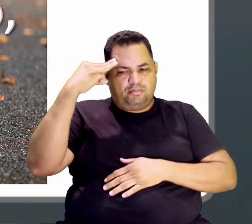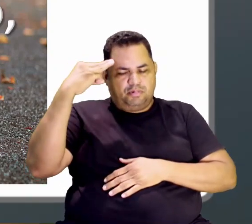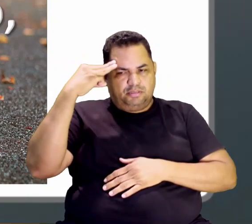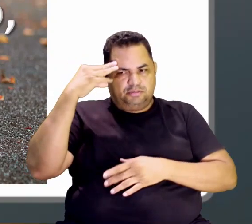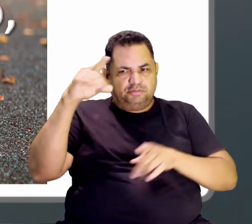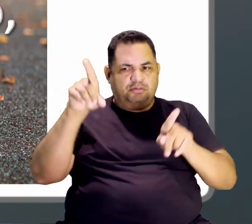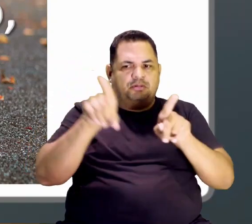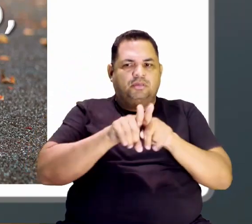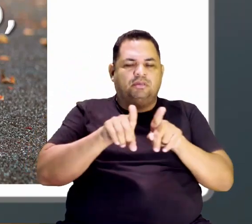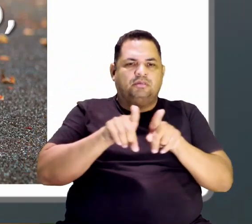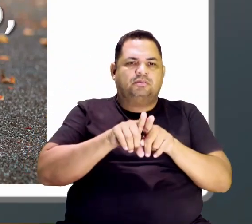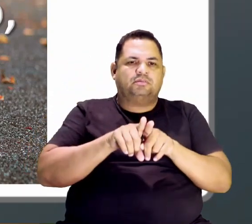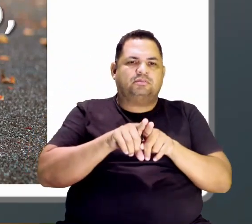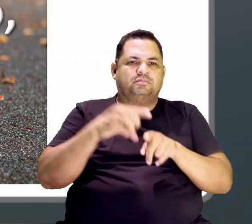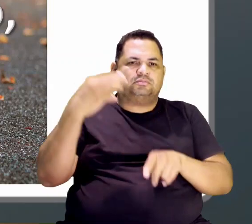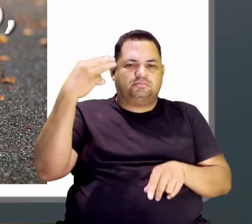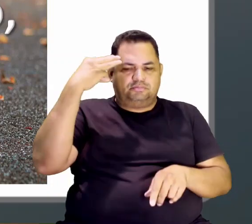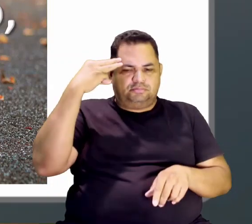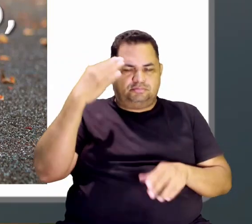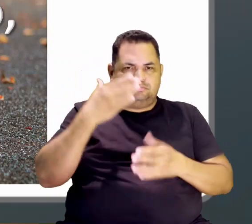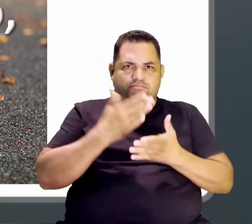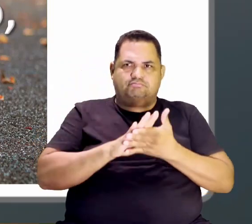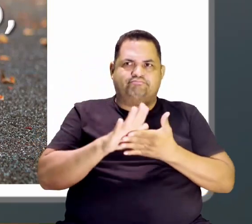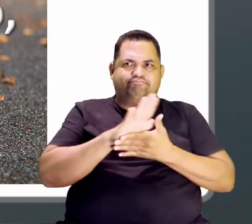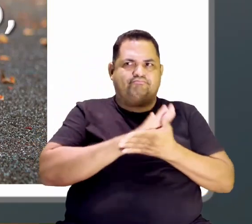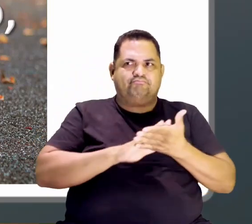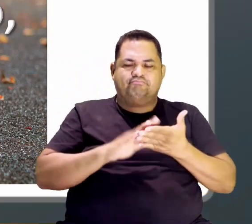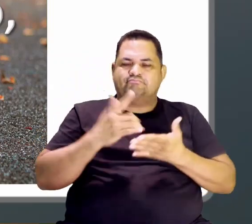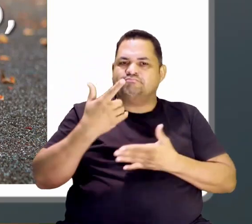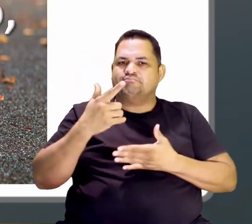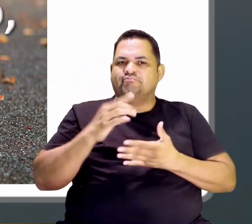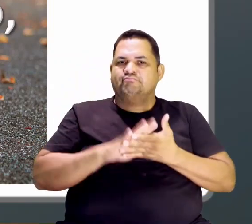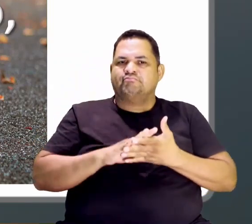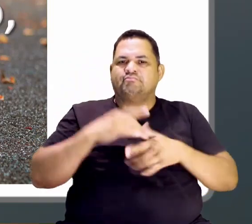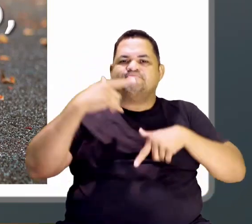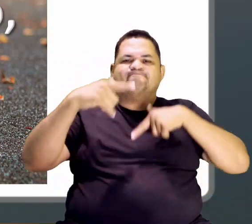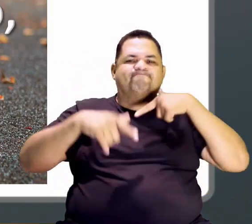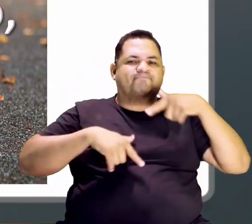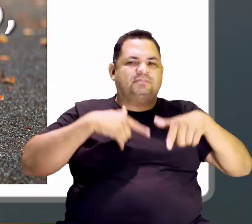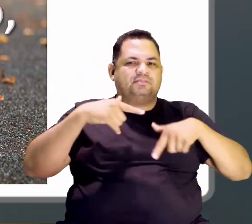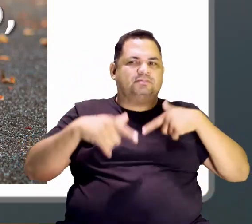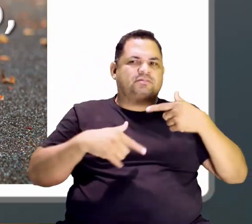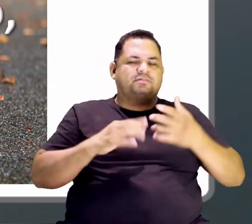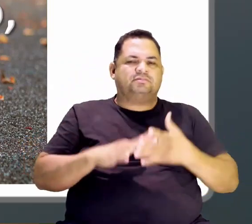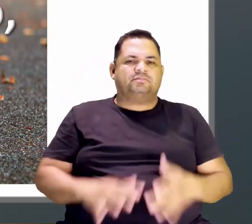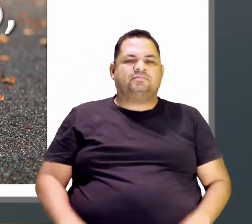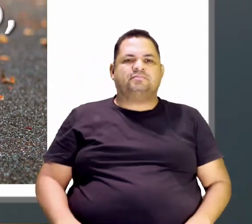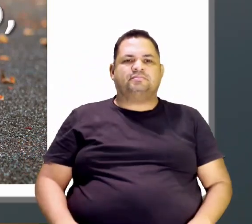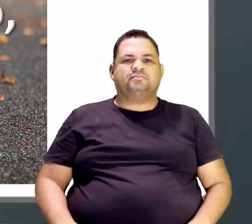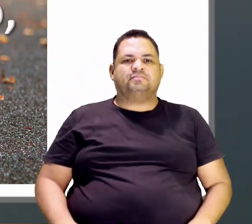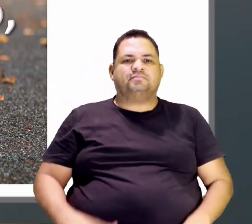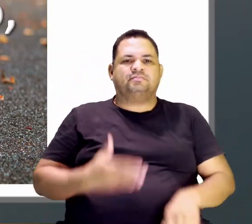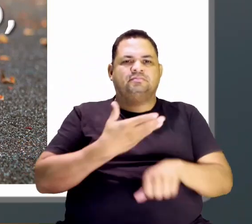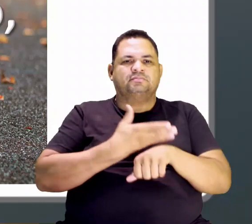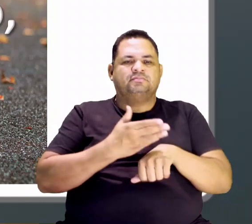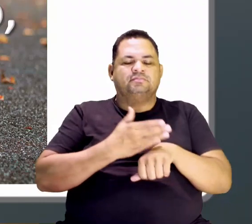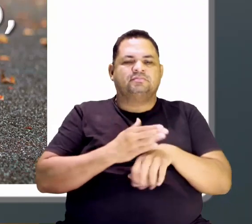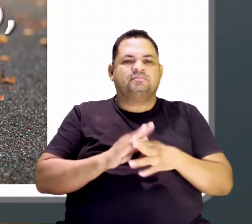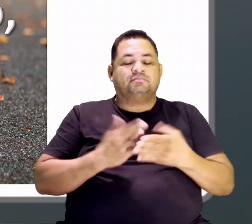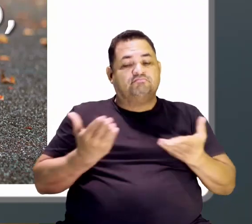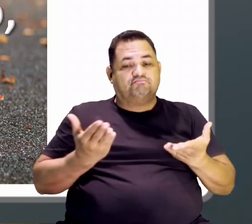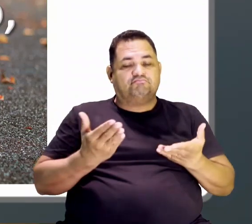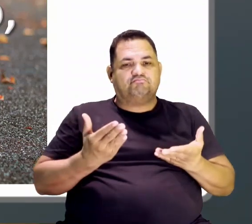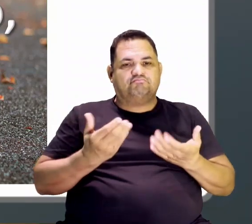né? Mente vazia não, gente. Mente ocupada, mas ocupada de coisas boas. E o exercício é uma dessas coisas que